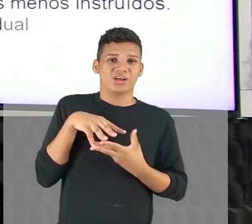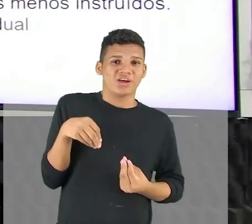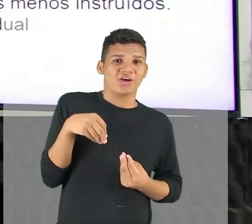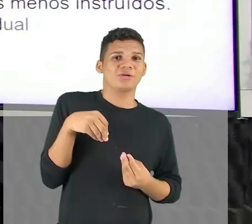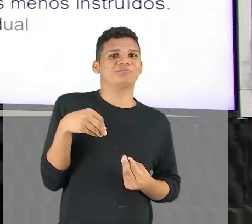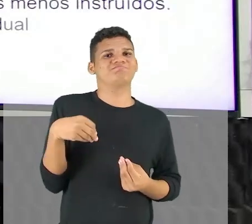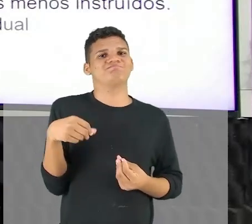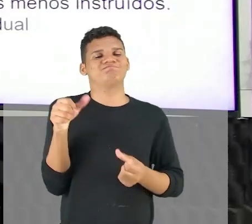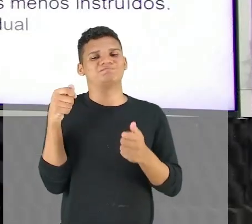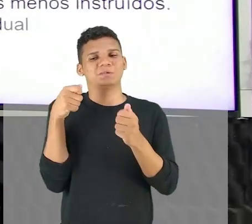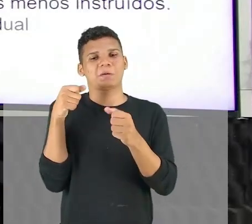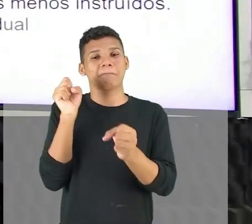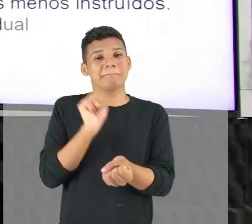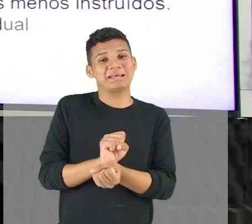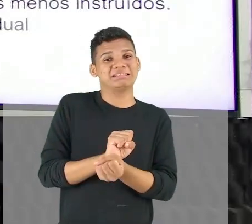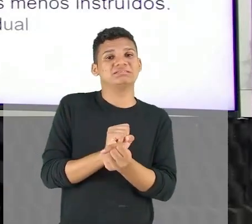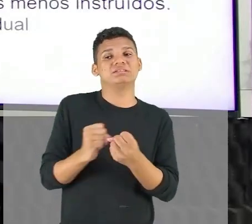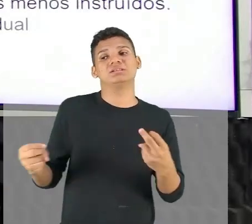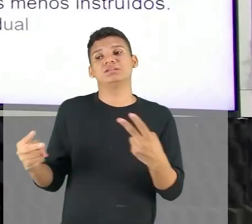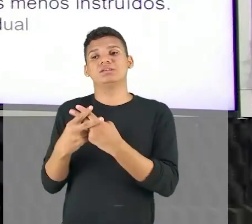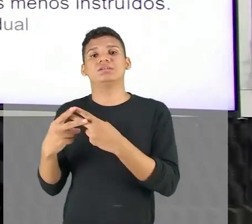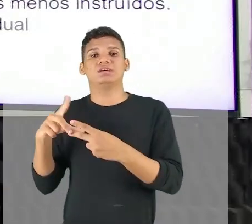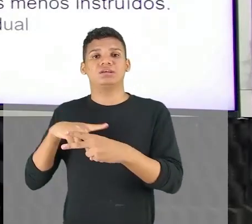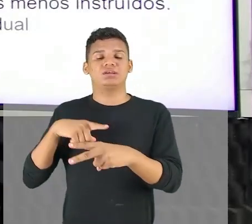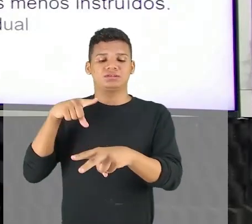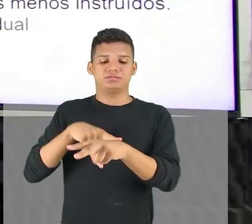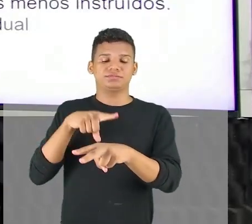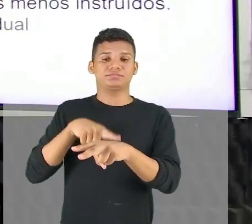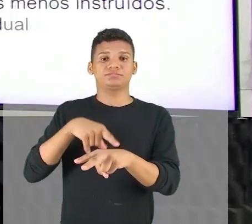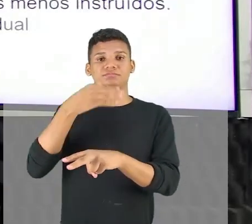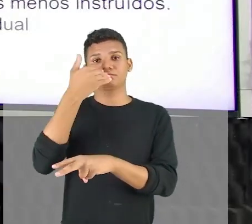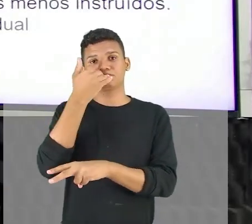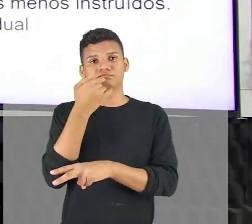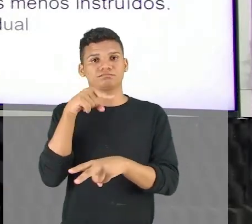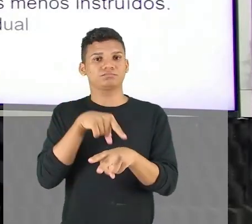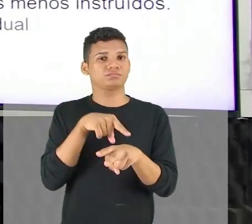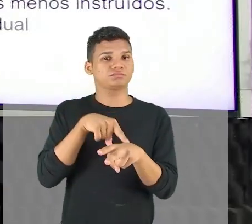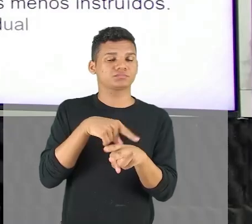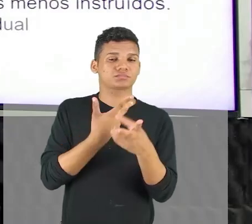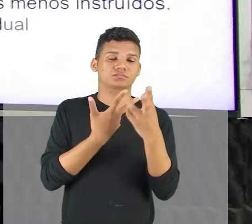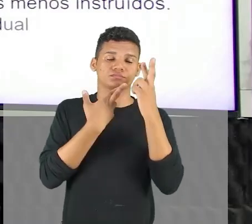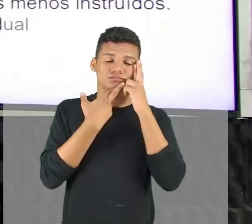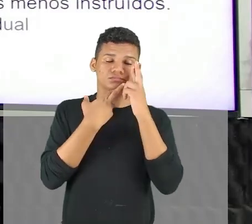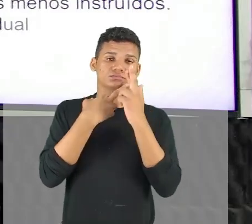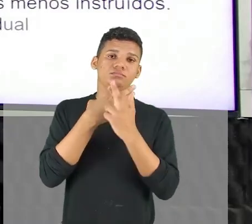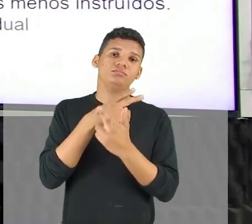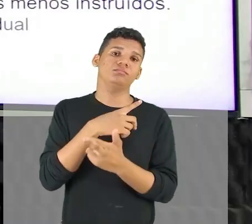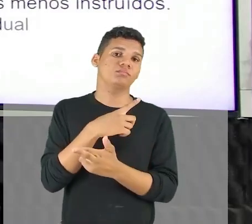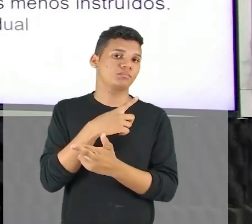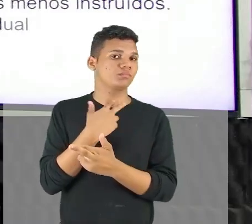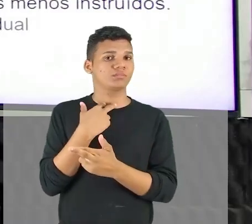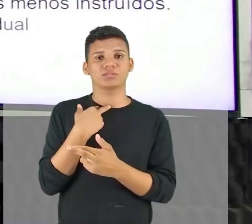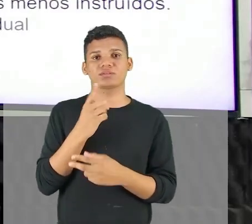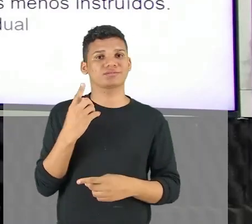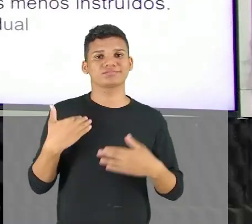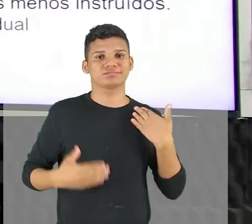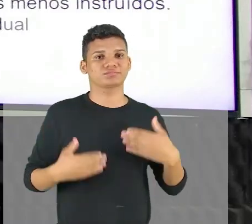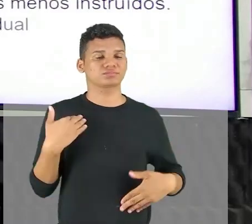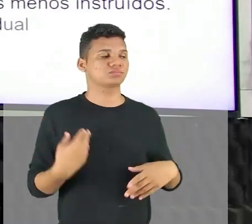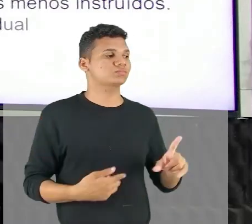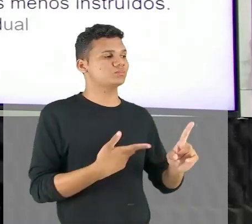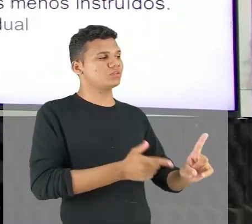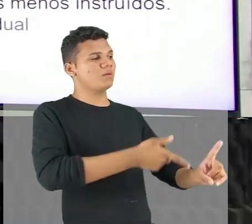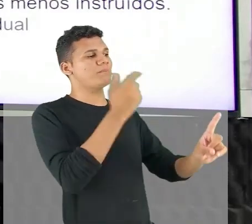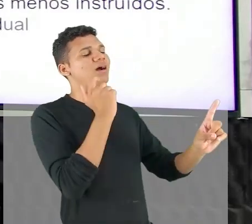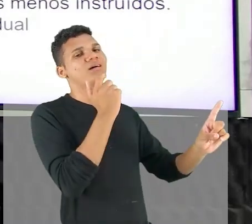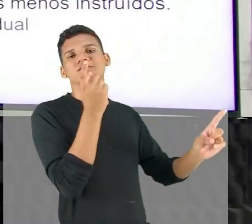há um controle grande ali do horário, tem horário para comer, tem horário para dormir, ou seja, não se pune mais o corpo, se pune